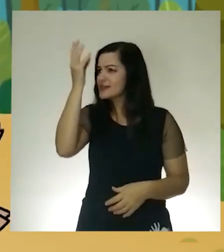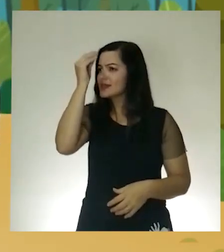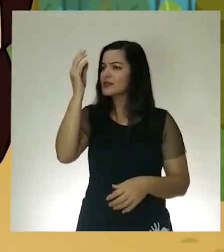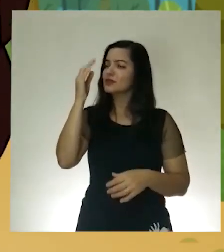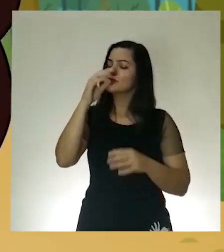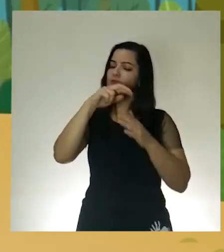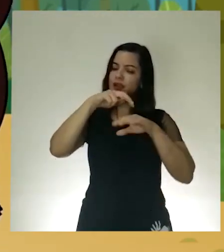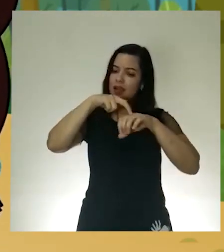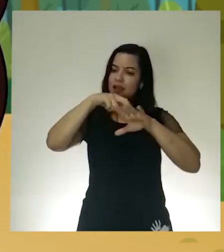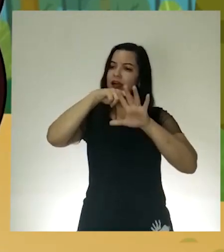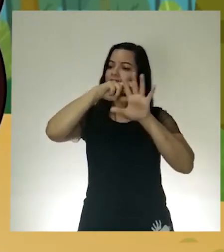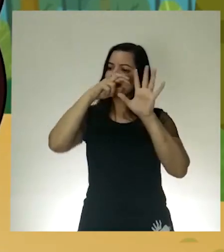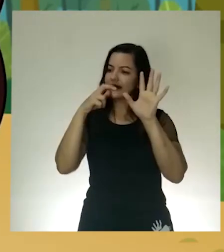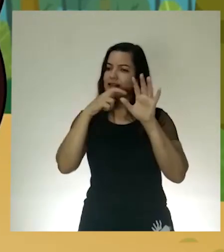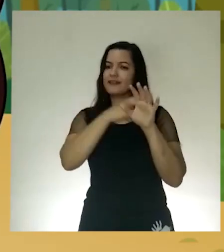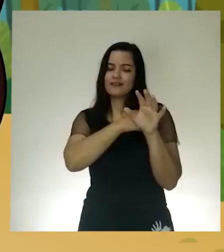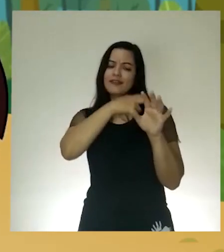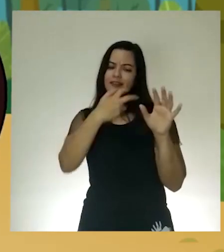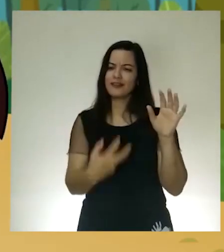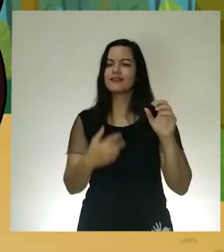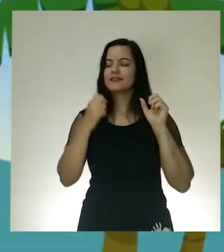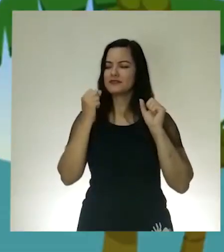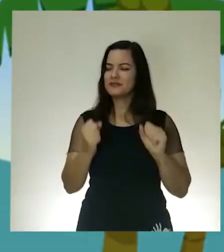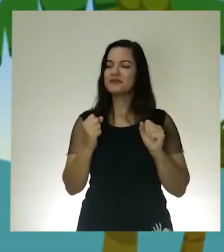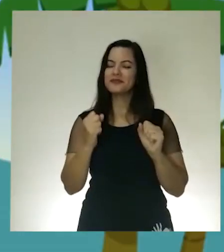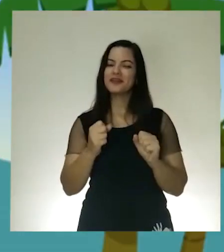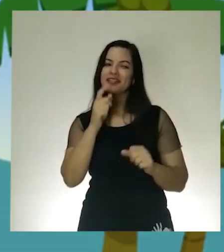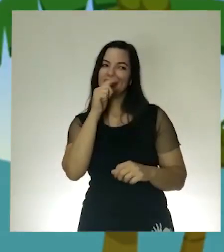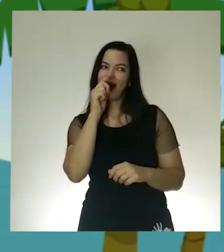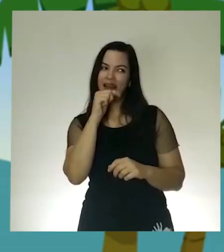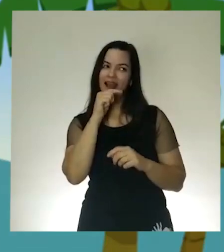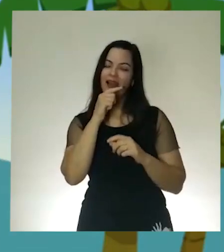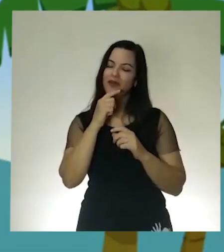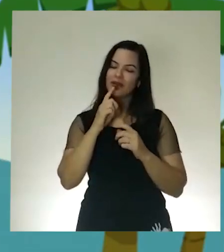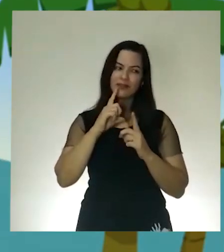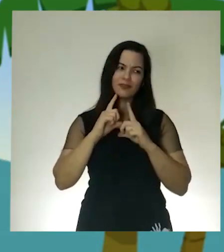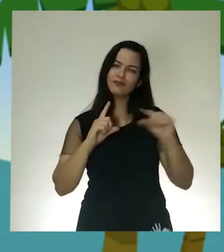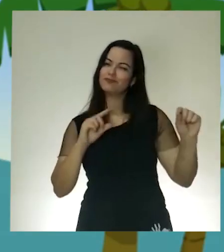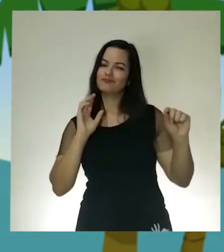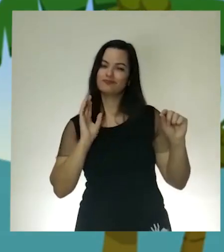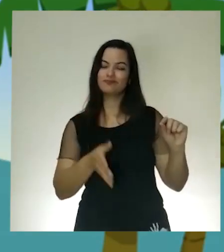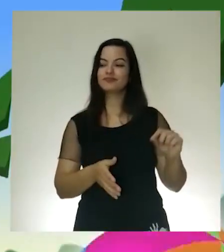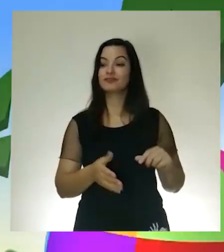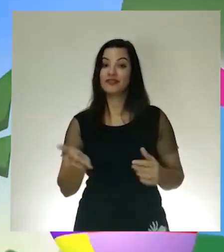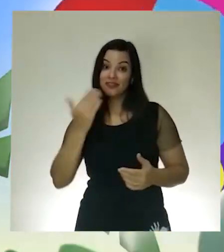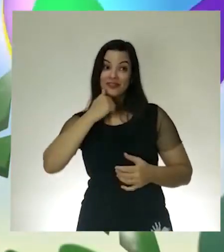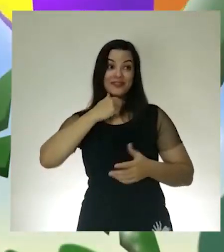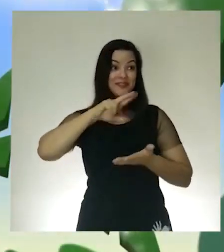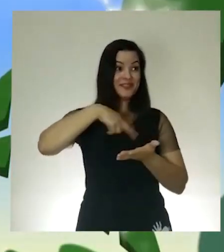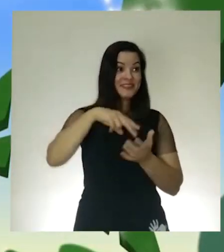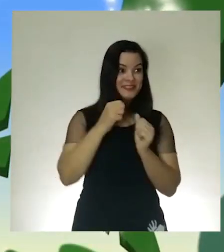ser. A água já foi embora faz tempo. Vamos entrar no ritmo da pop.